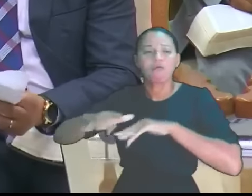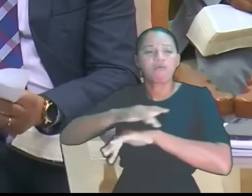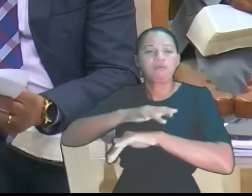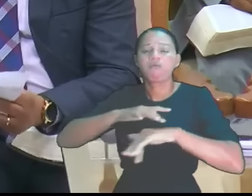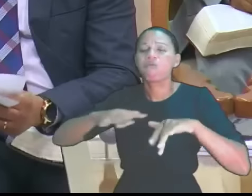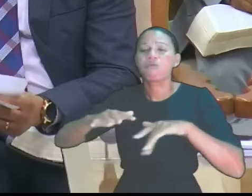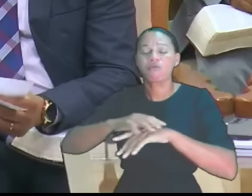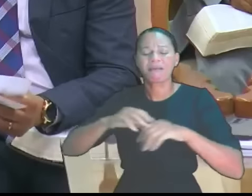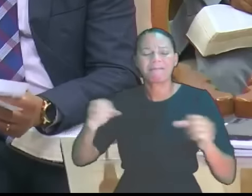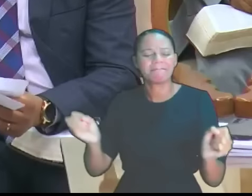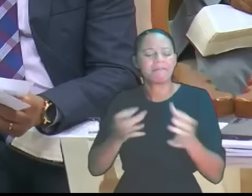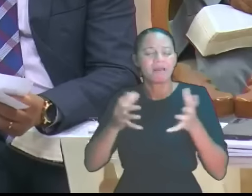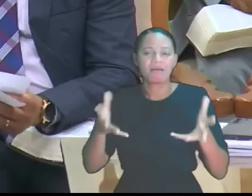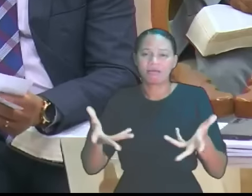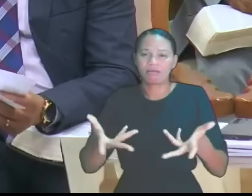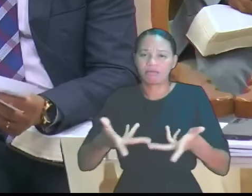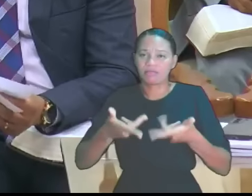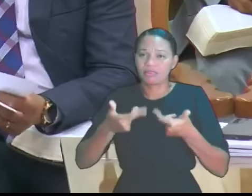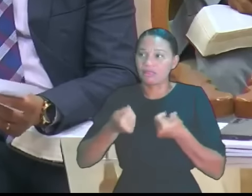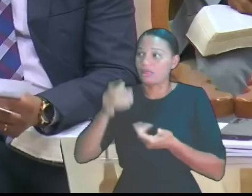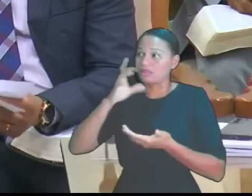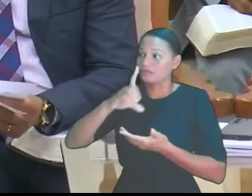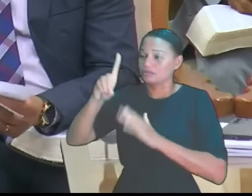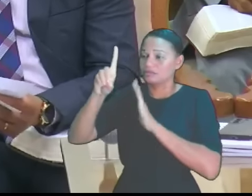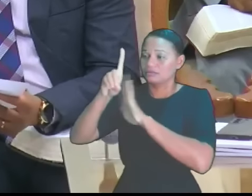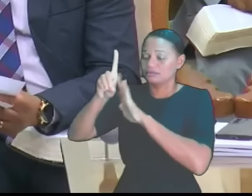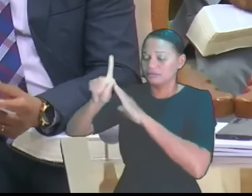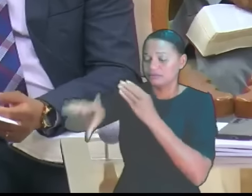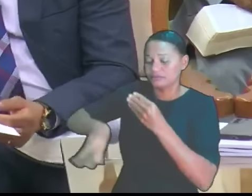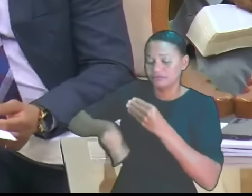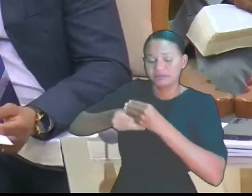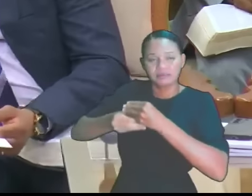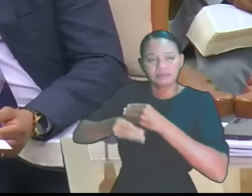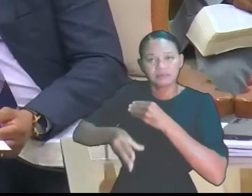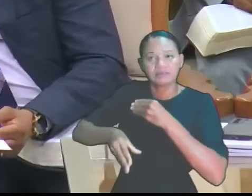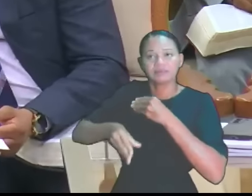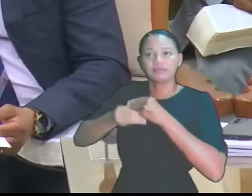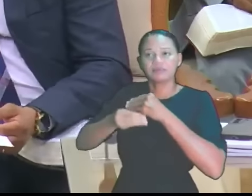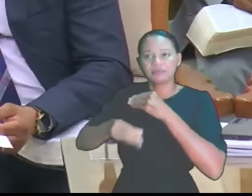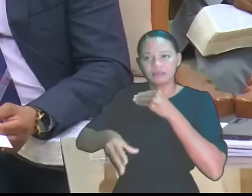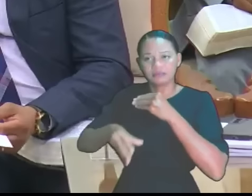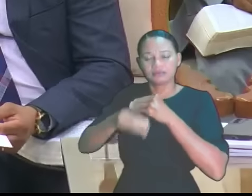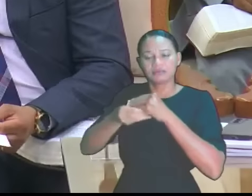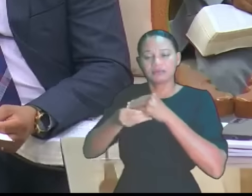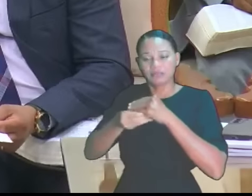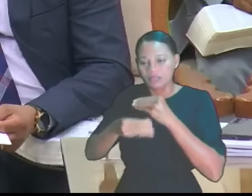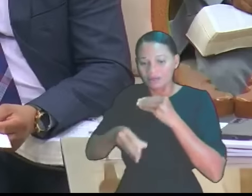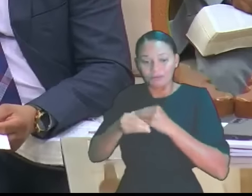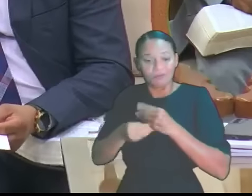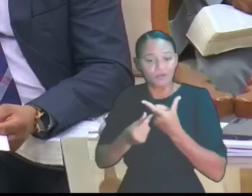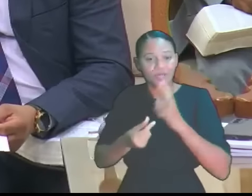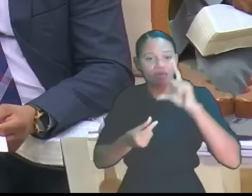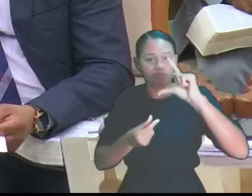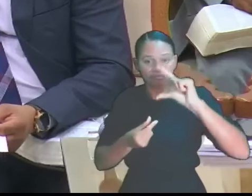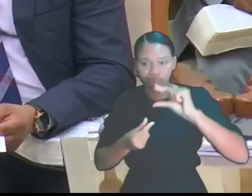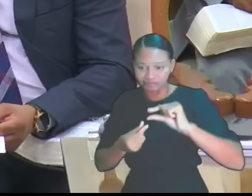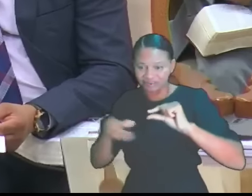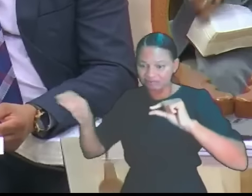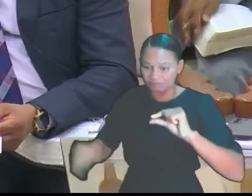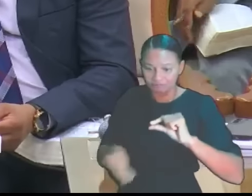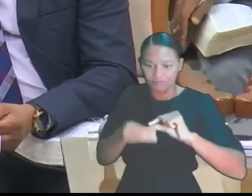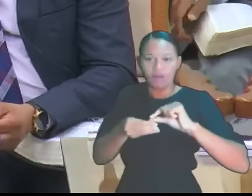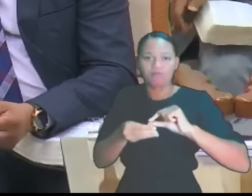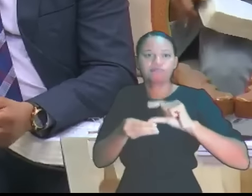maravilha. Deus acrescenta da onde vai se tirando, volta lá